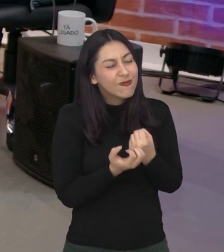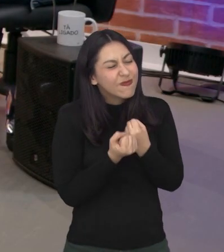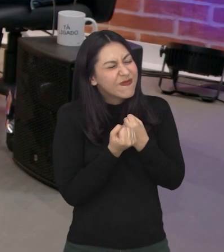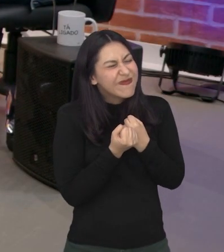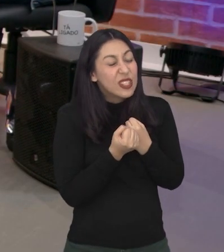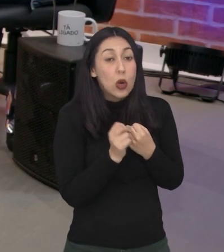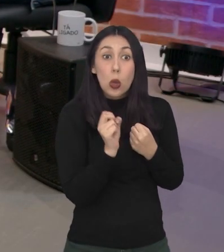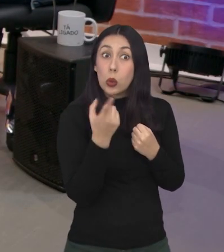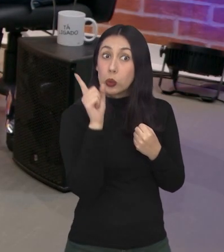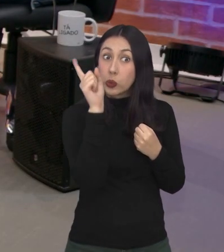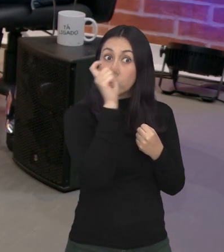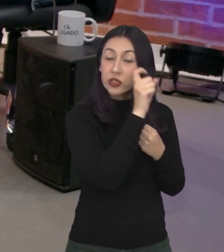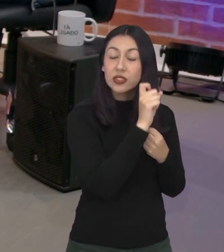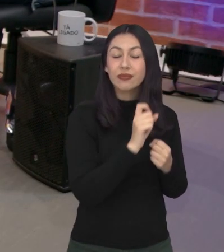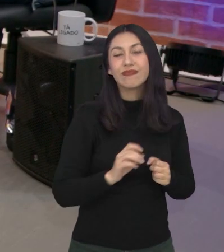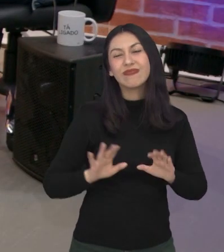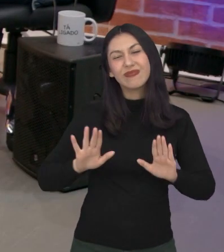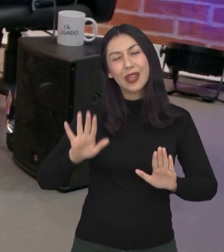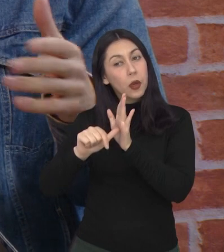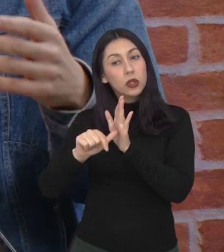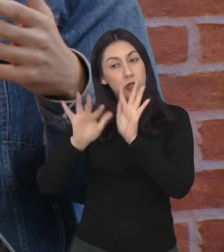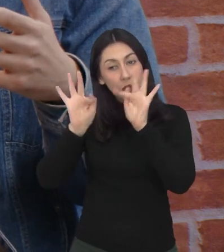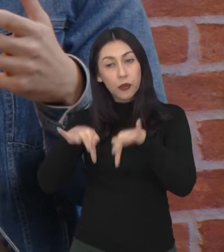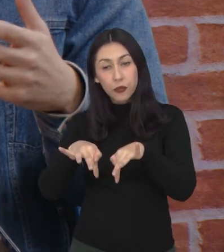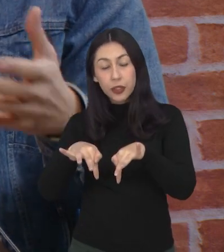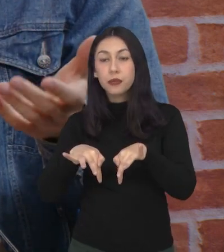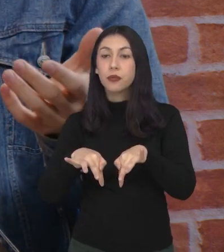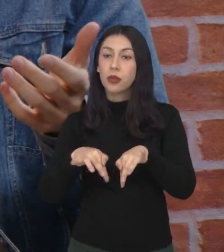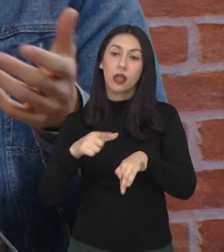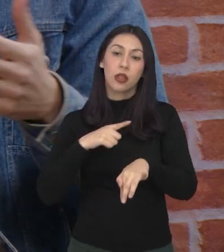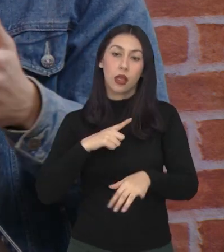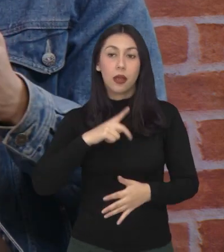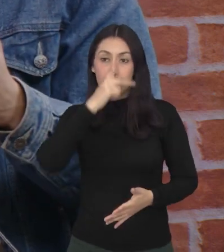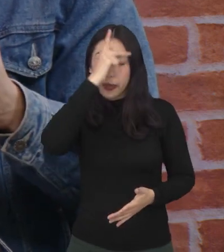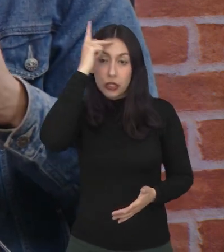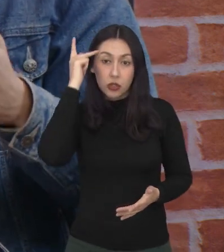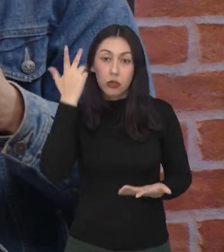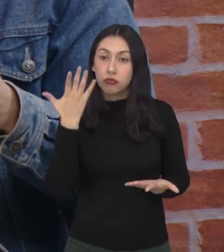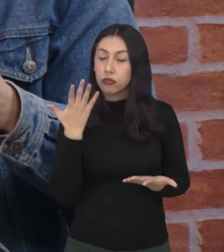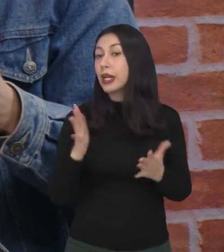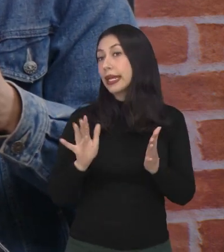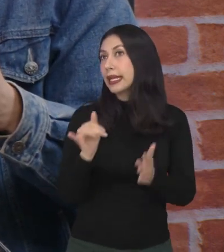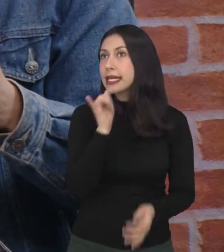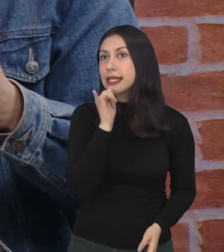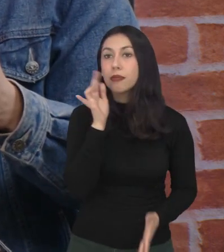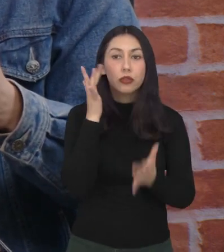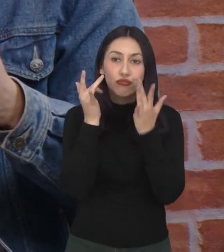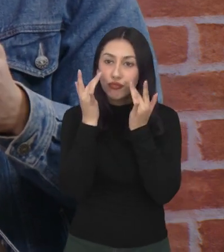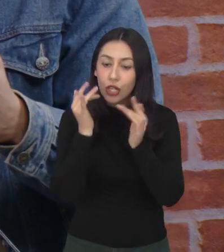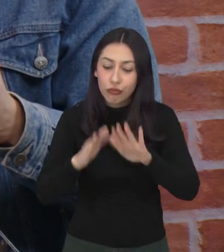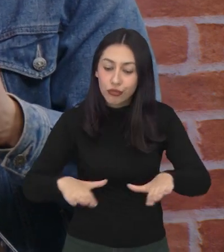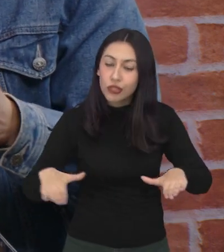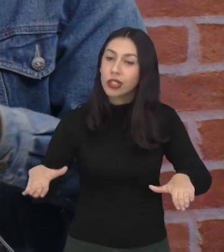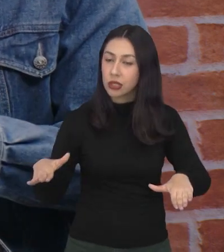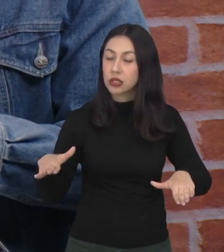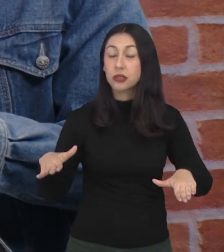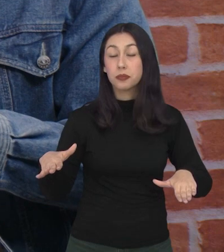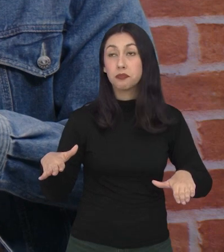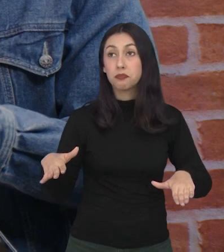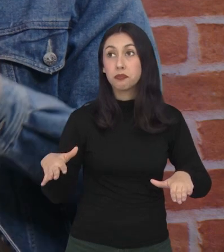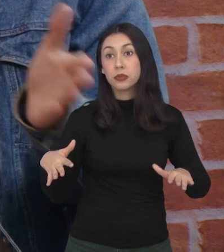do centro da cidade. Então acabou unindo as duas coisas, né? A minha necessidade de fazer um estágio com a